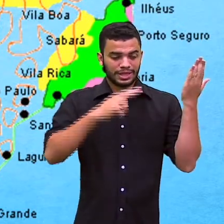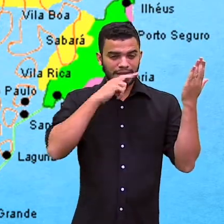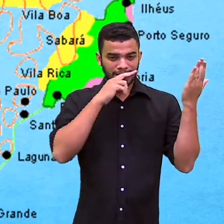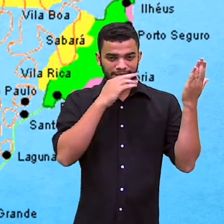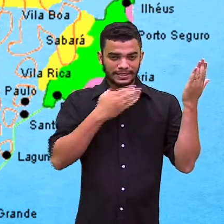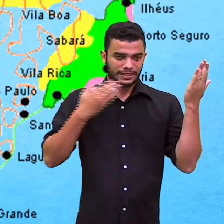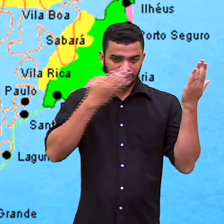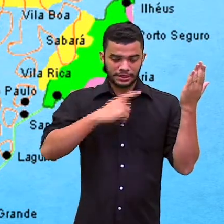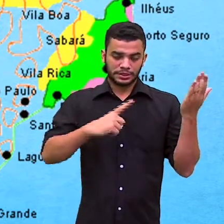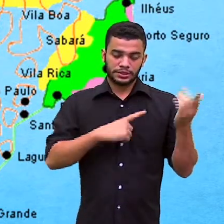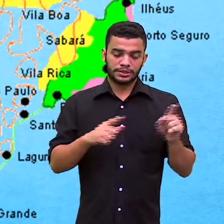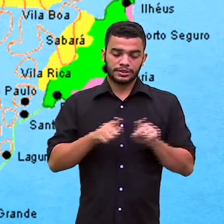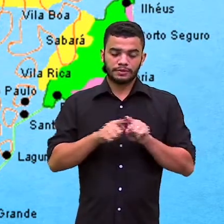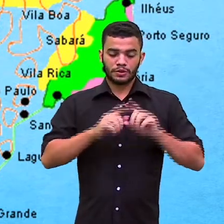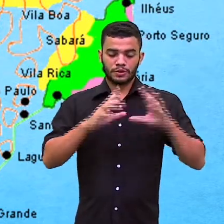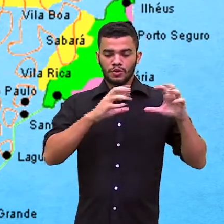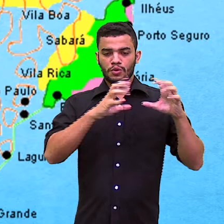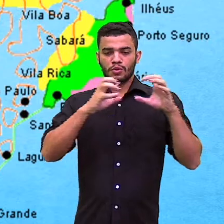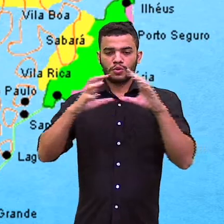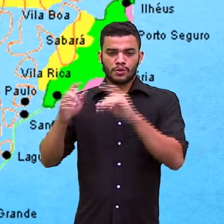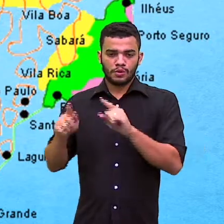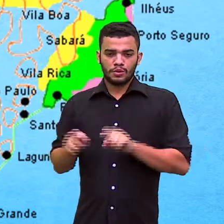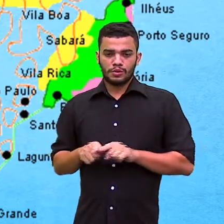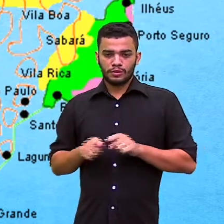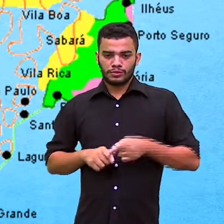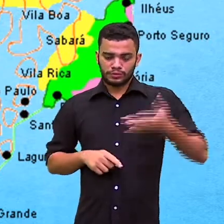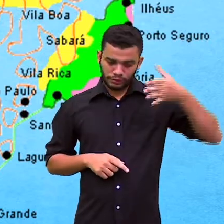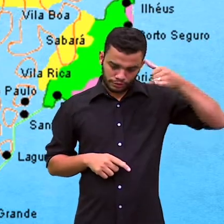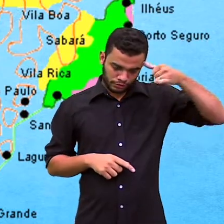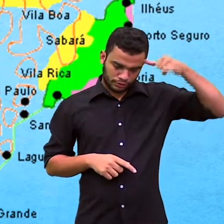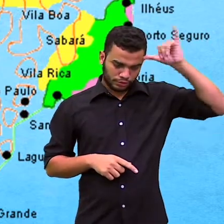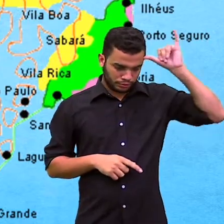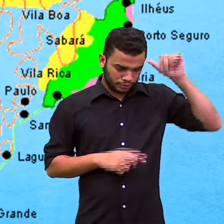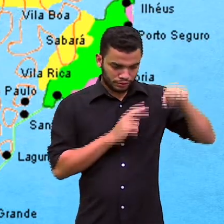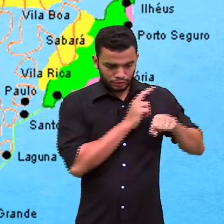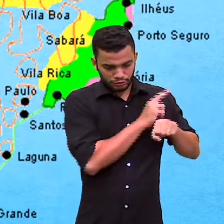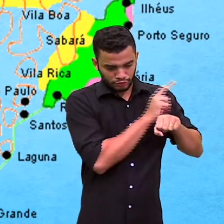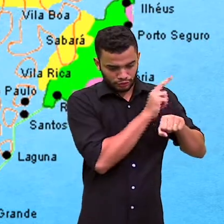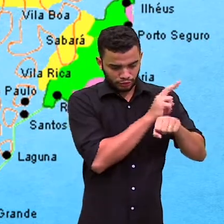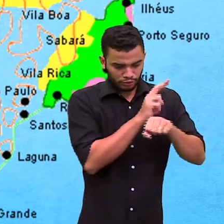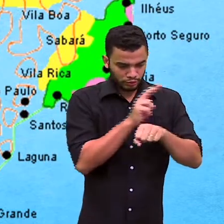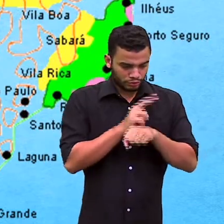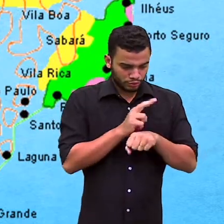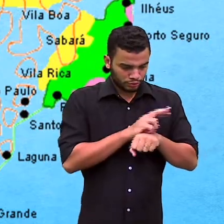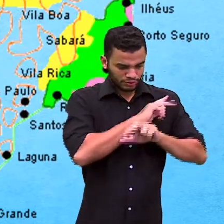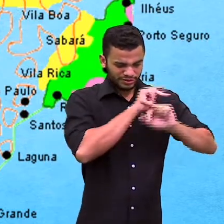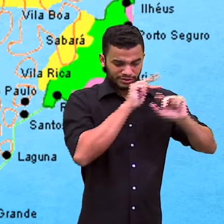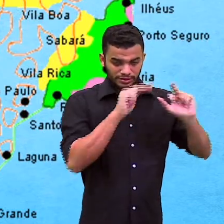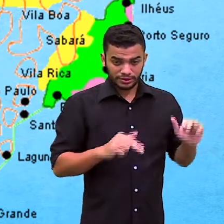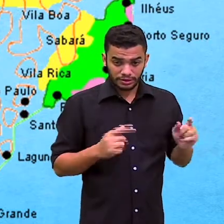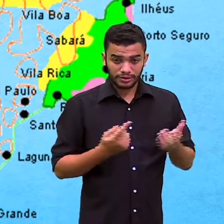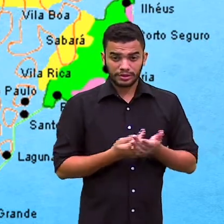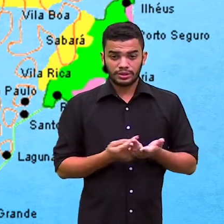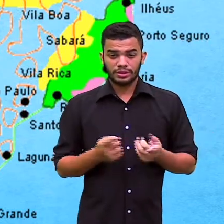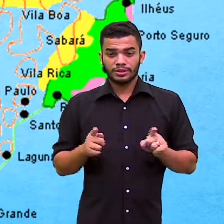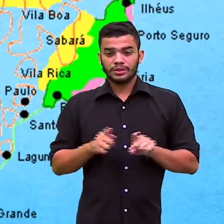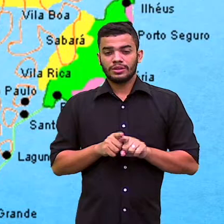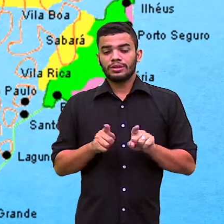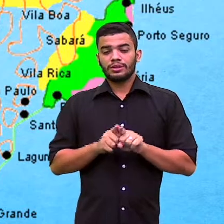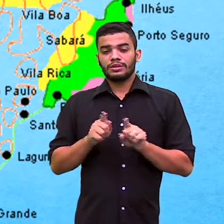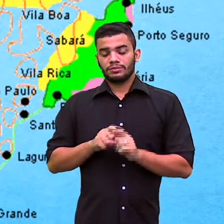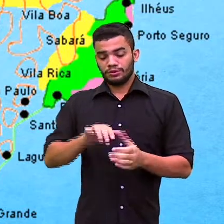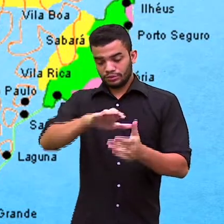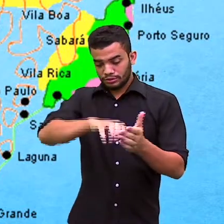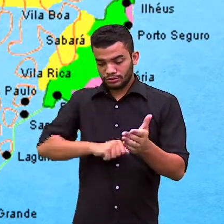o algodão, a pecuária está dentro da agropecuária. E o extrativismo vem a